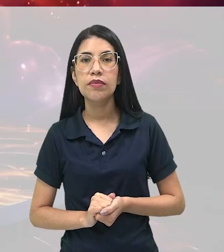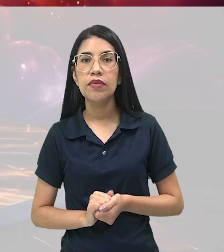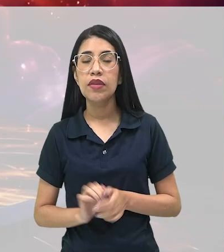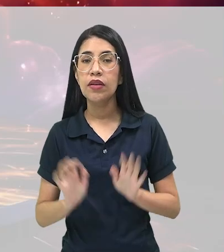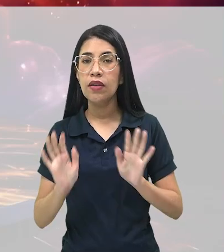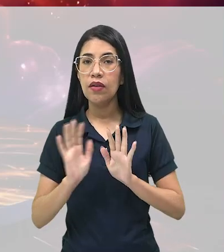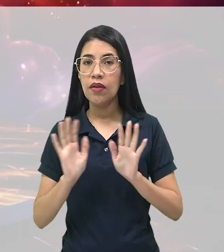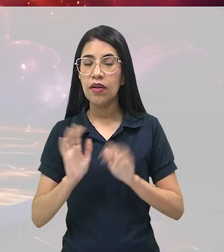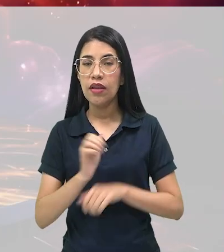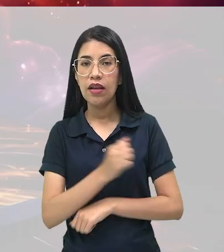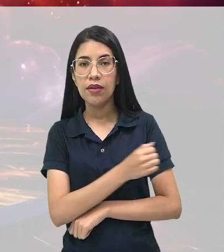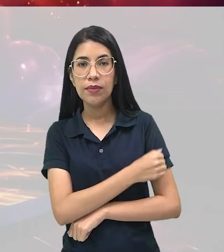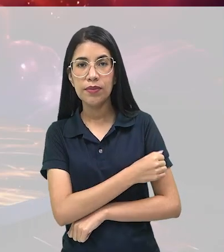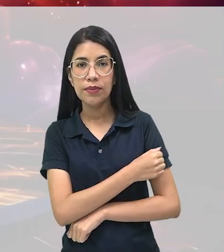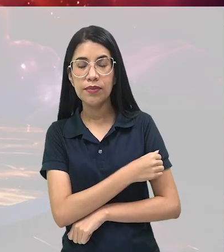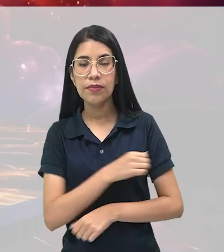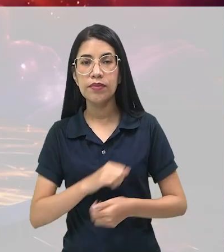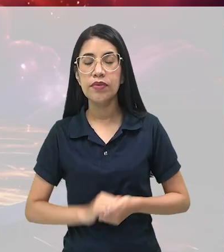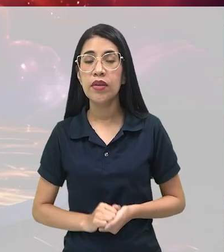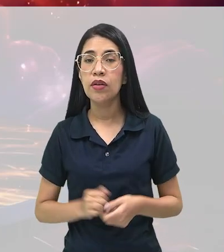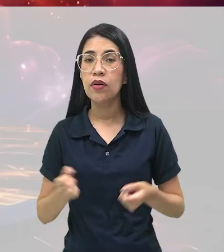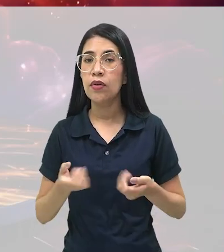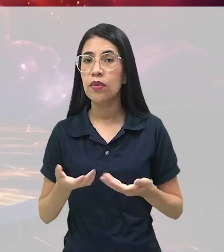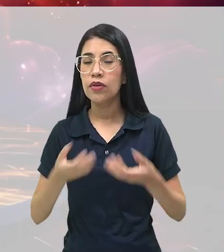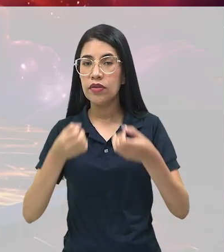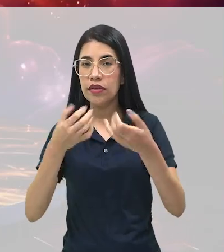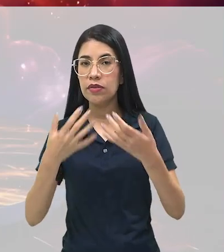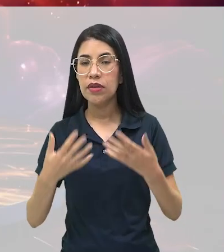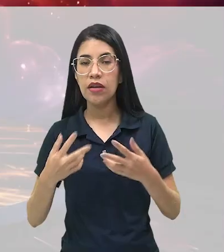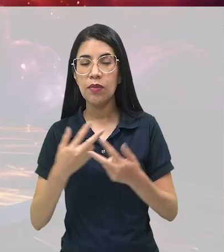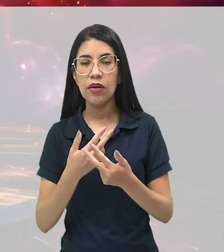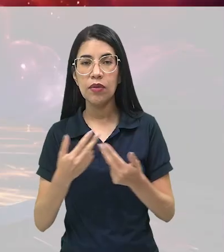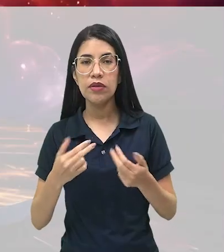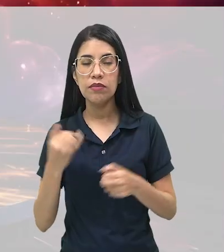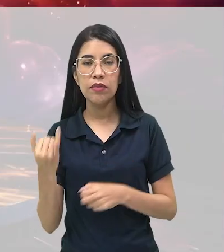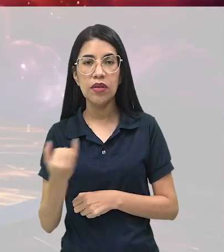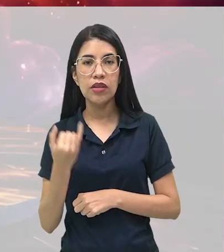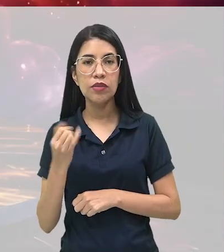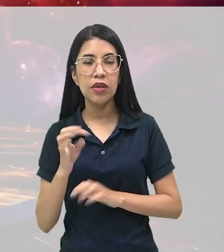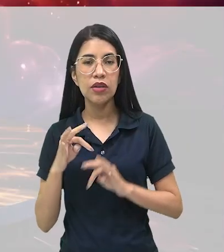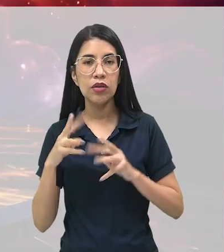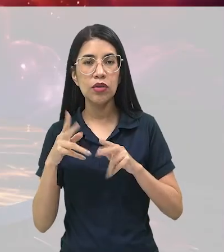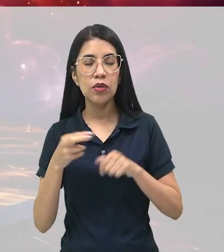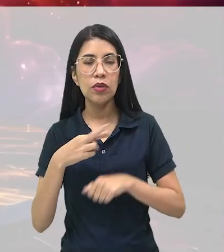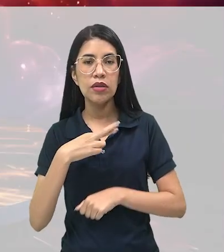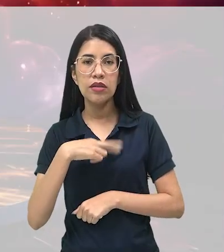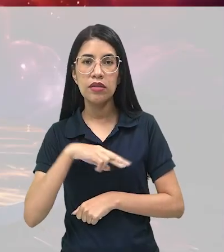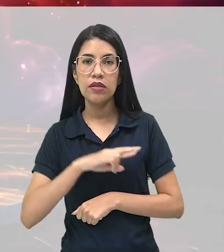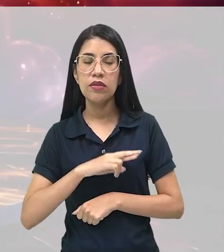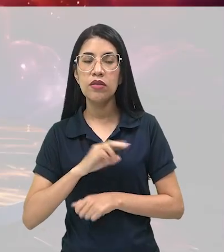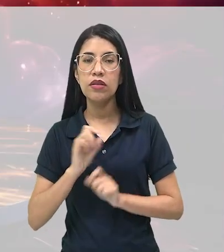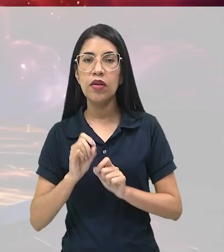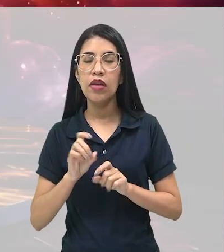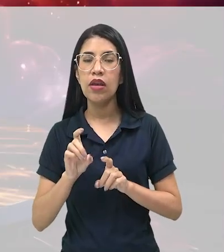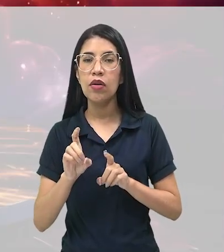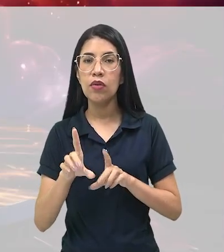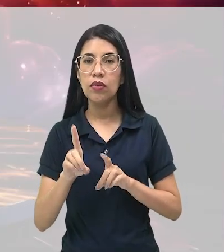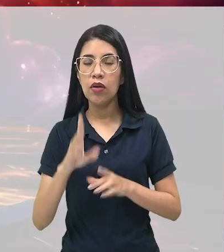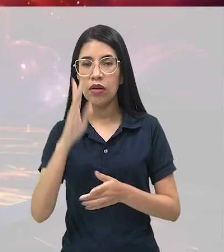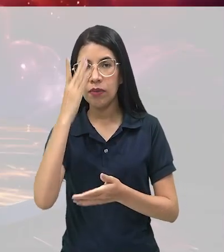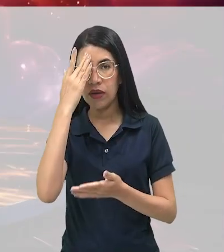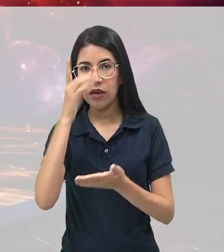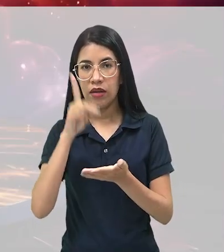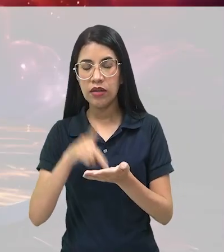Olá, jovens exploradores! Hoje vamos falar sobre algo muito importante para todas as religiões: os dogmas e as